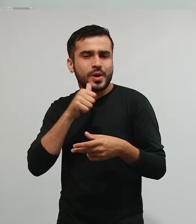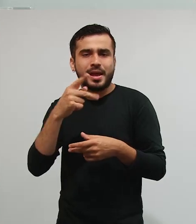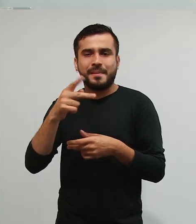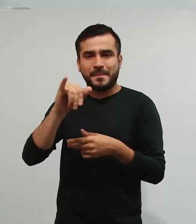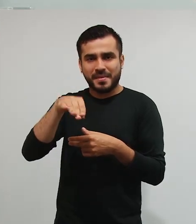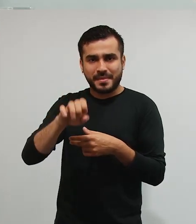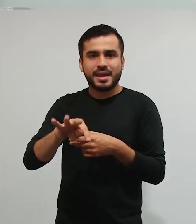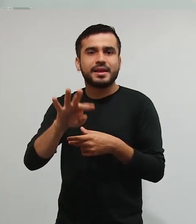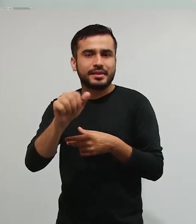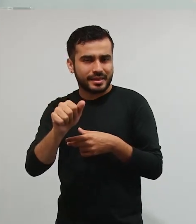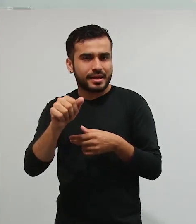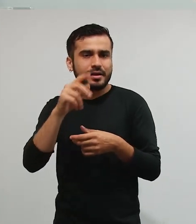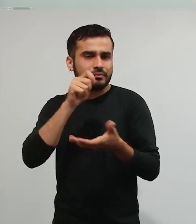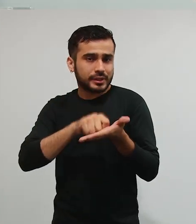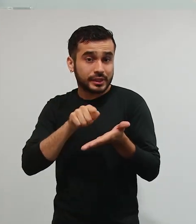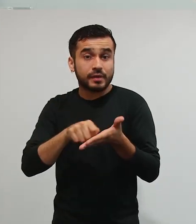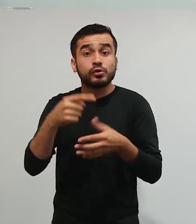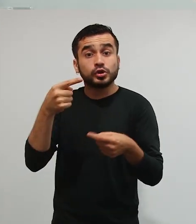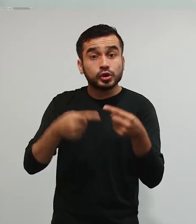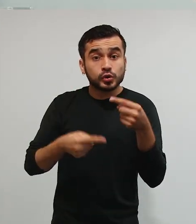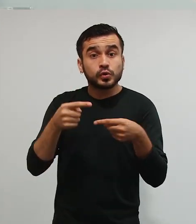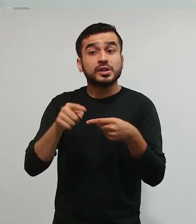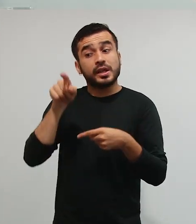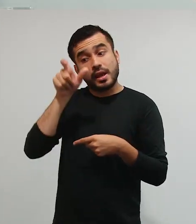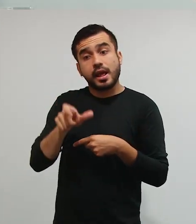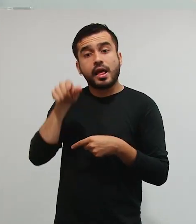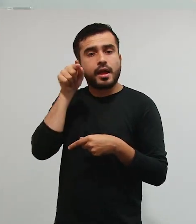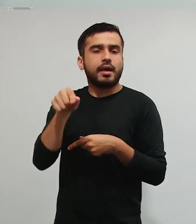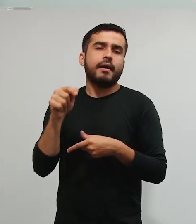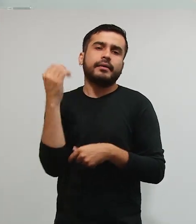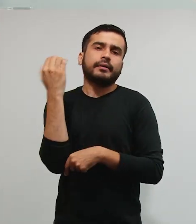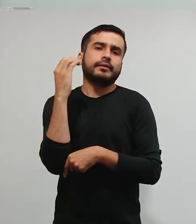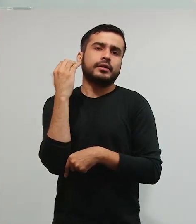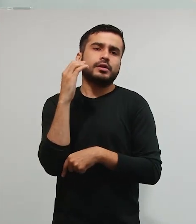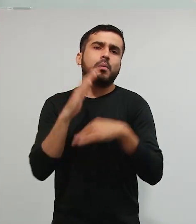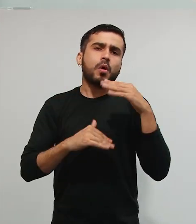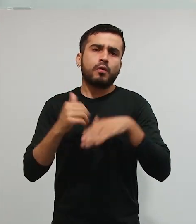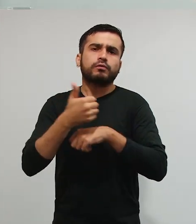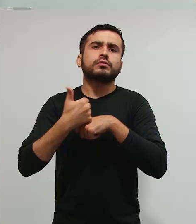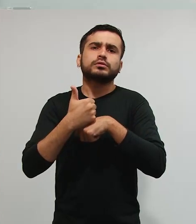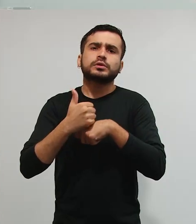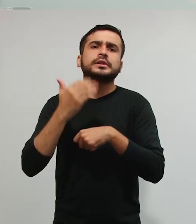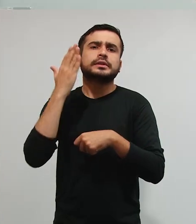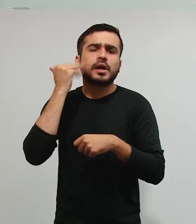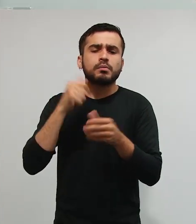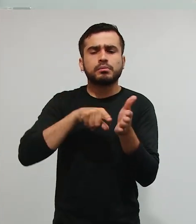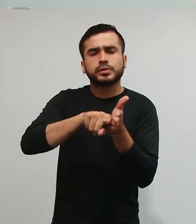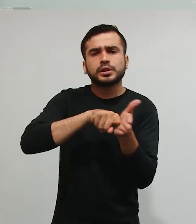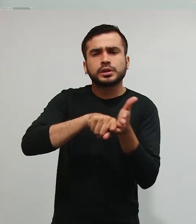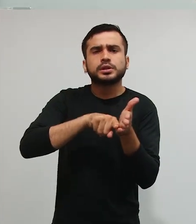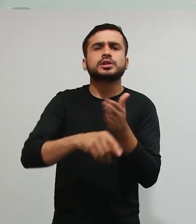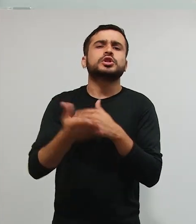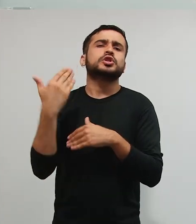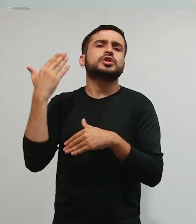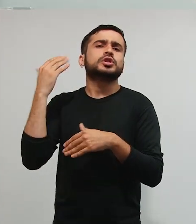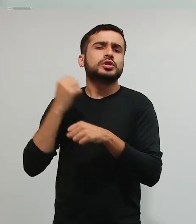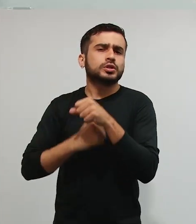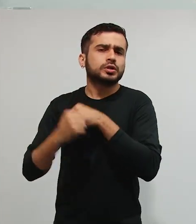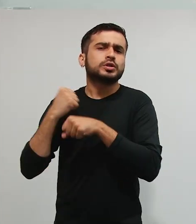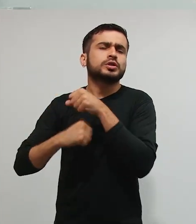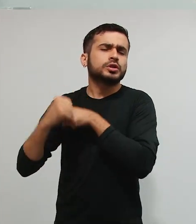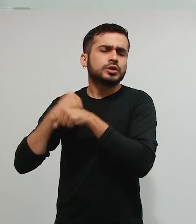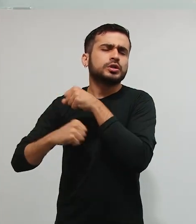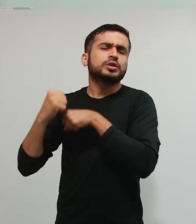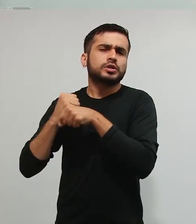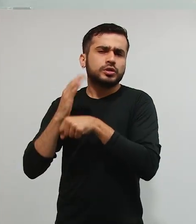Pimentinha, né? Leia os autores que discutem, que são cientistas da educação e fizeram pesquisas e discutem isso há alguns